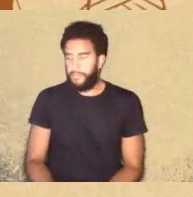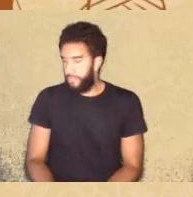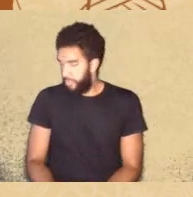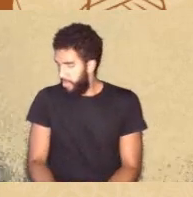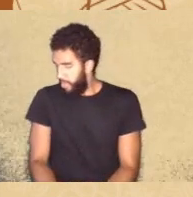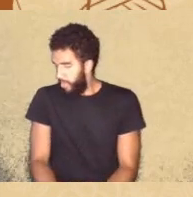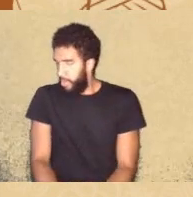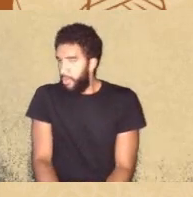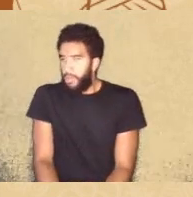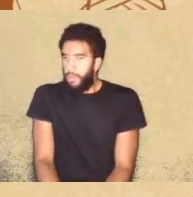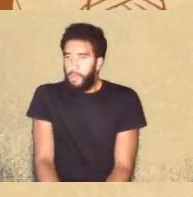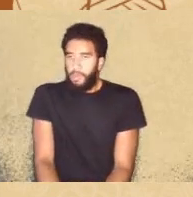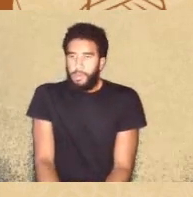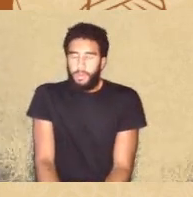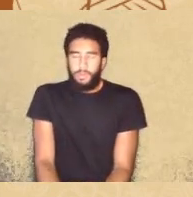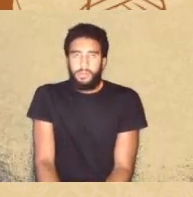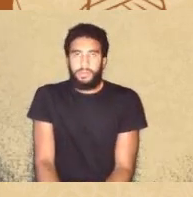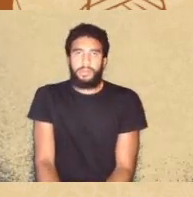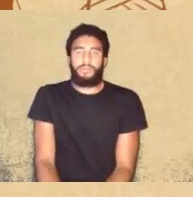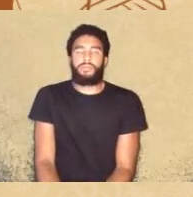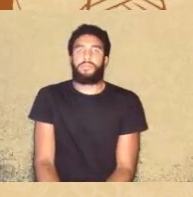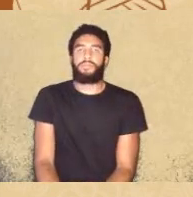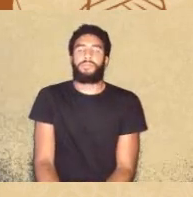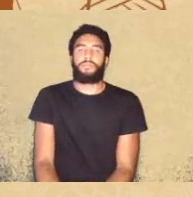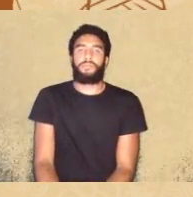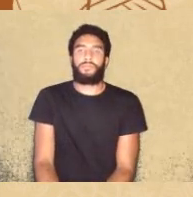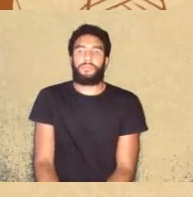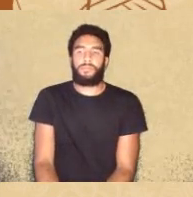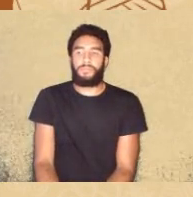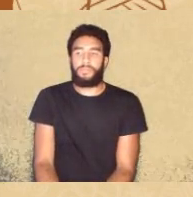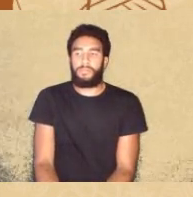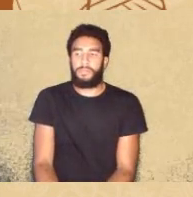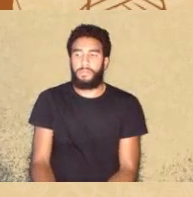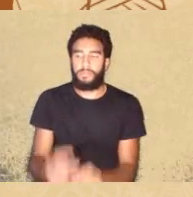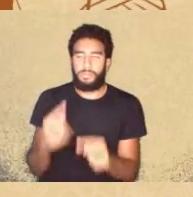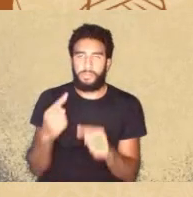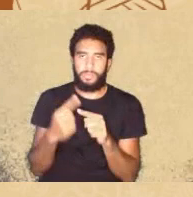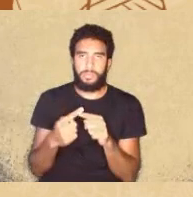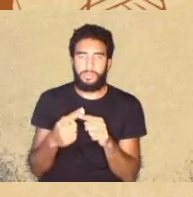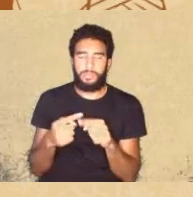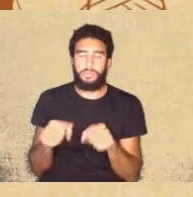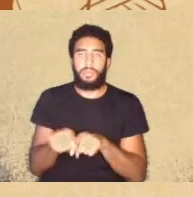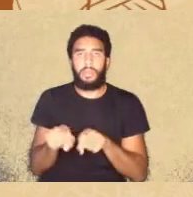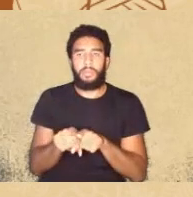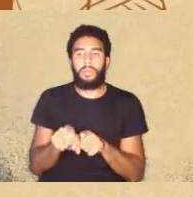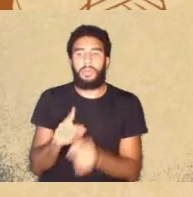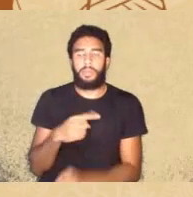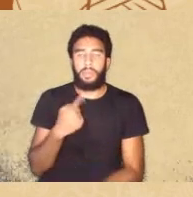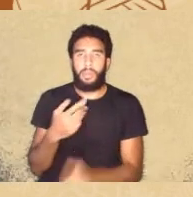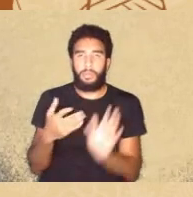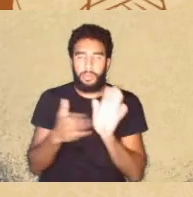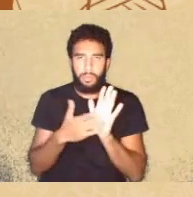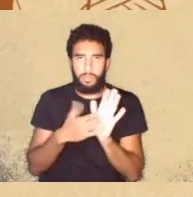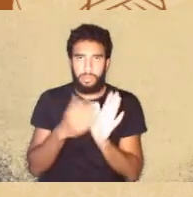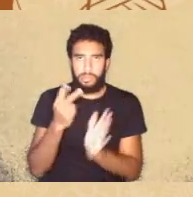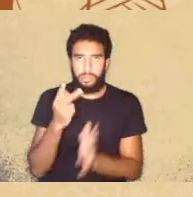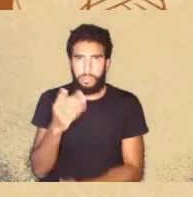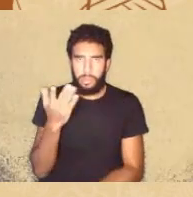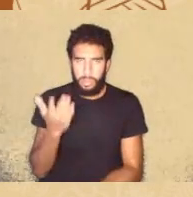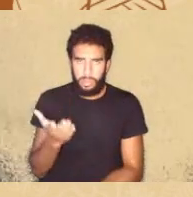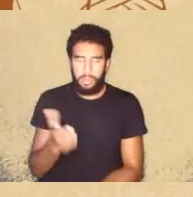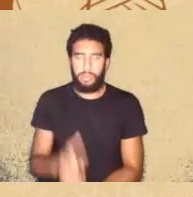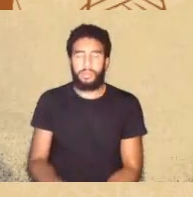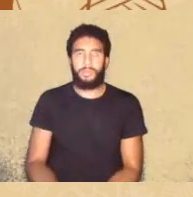estrutura também está na gente, né? Também depende das nossas iniciativas, e a sua proposta é essa, né? Uma iniciativa que